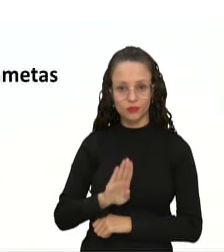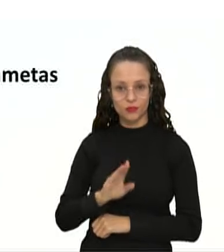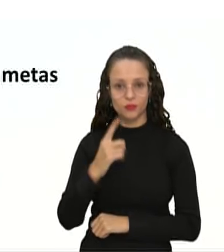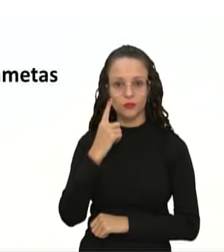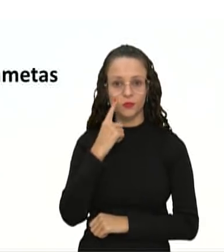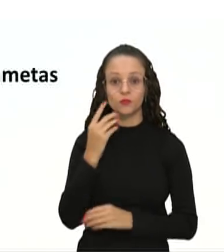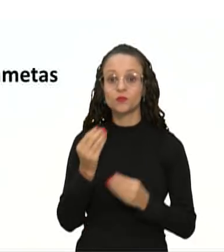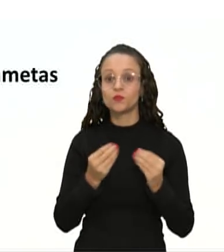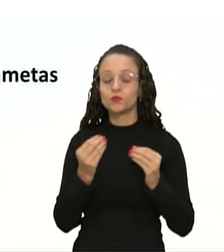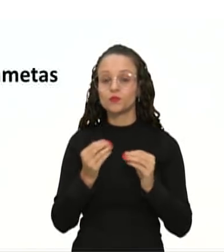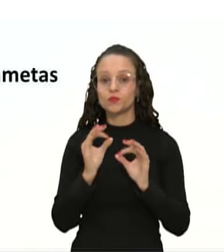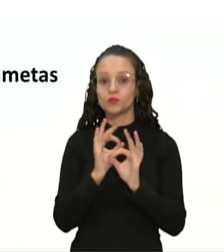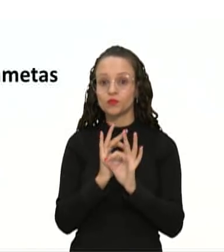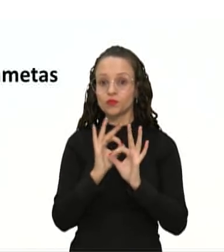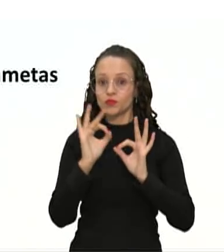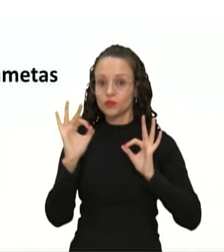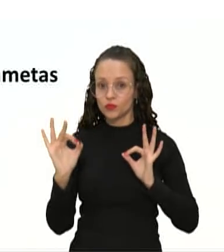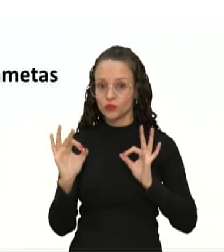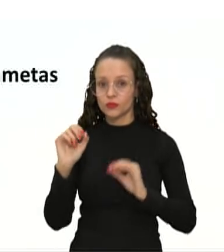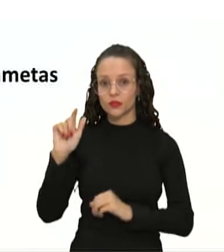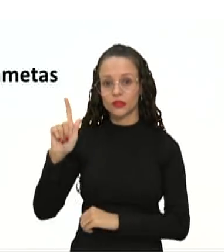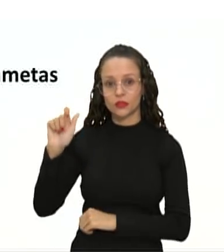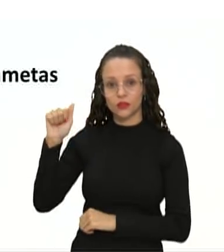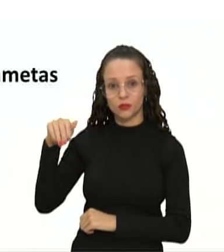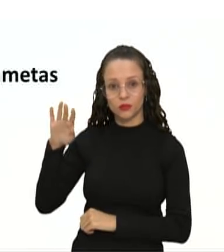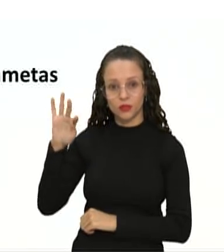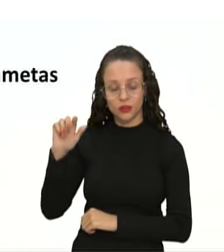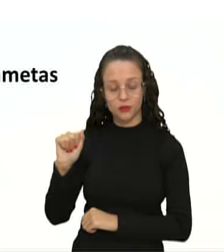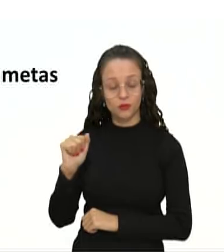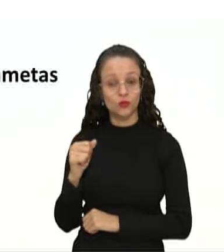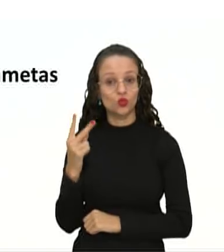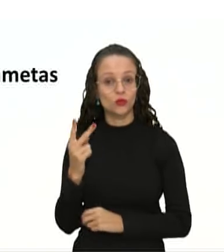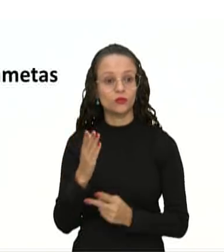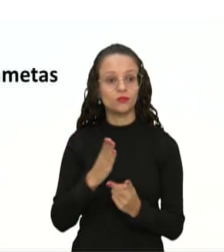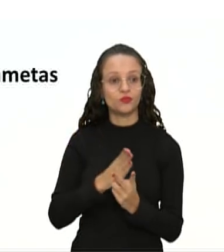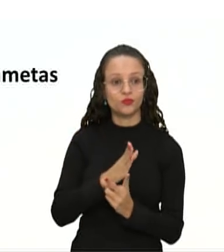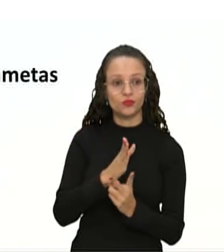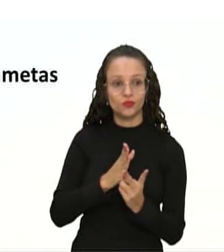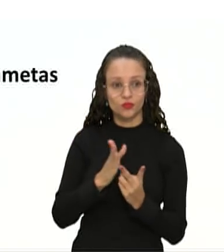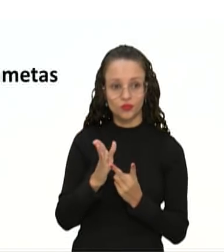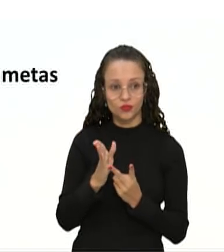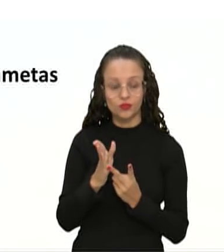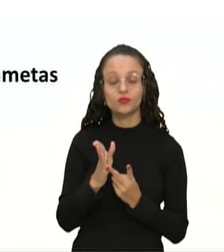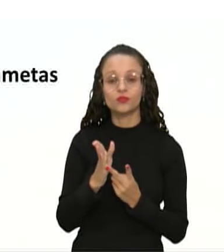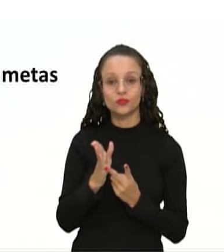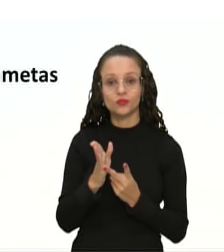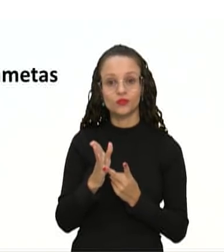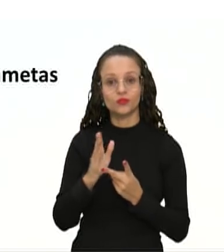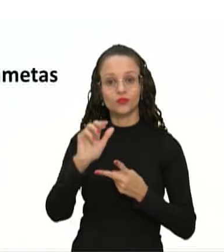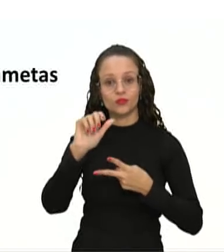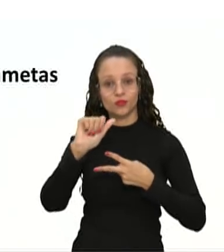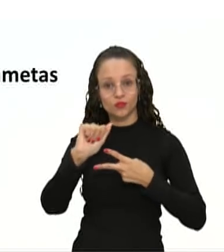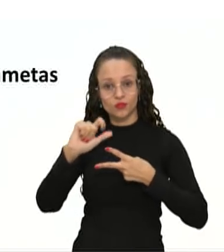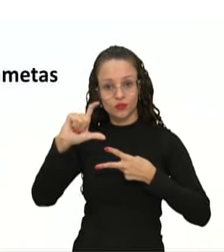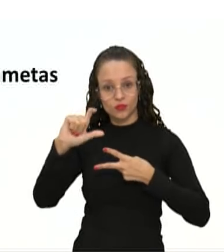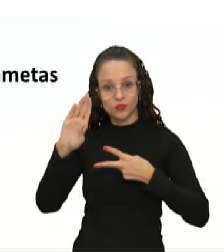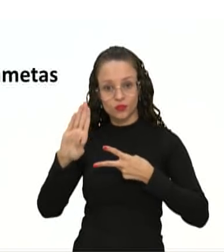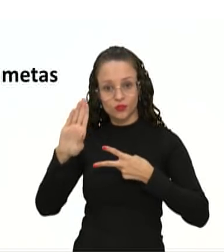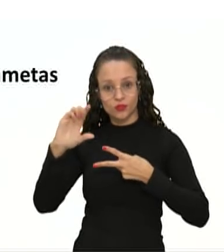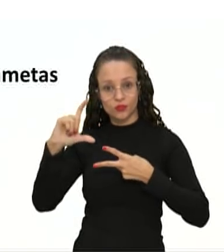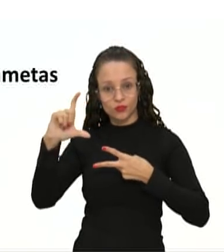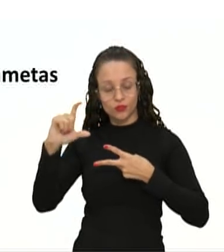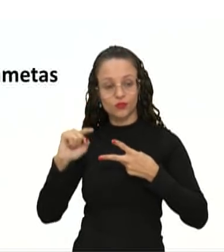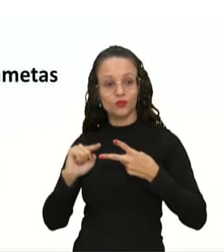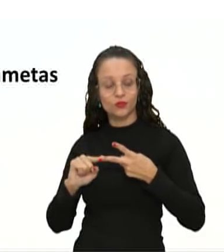formar os gametas? Teoricamente, eu tenho duas alternativas. Vai formar gameta Azão, Bzão ou vai